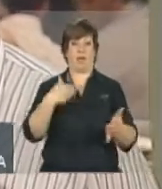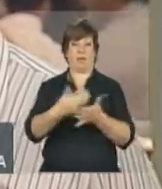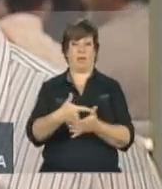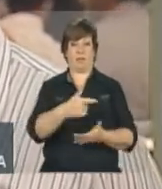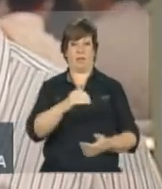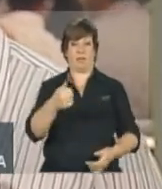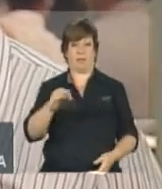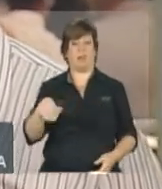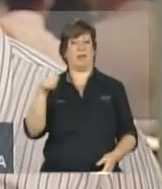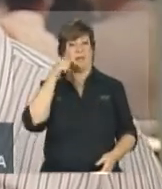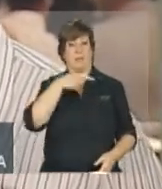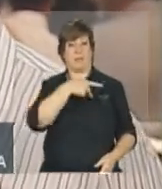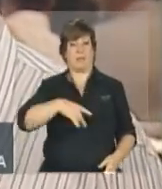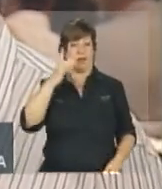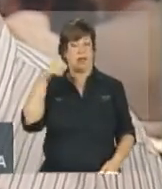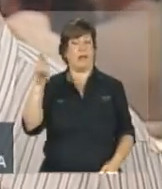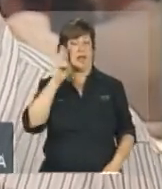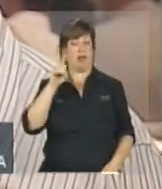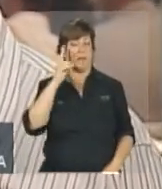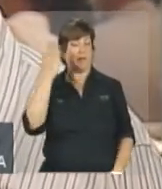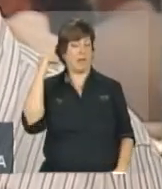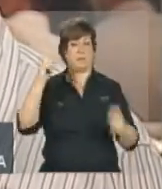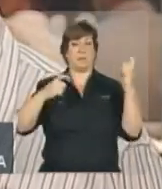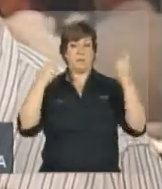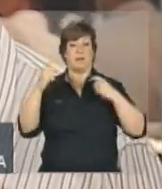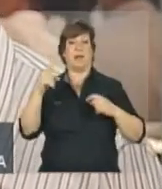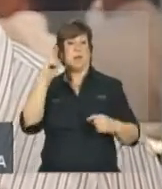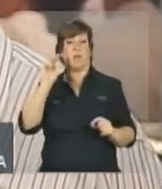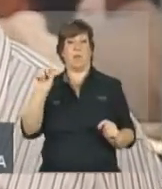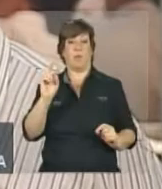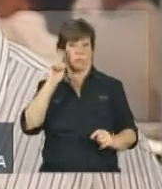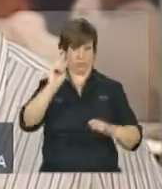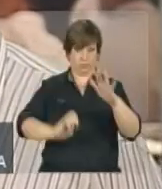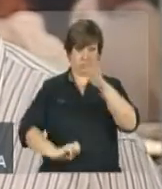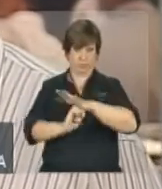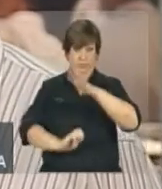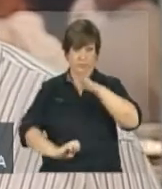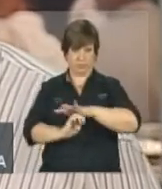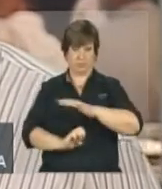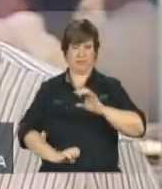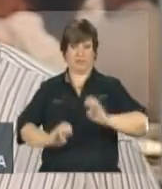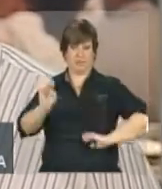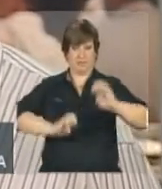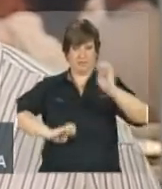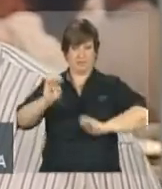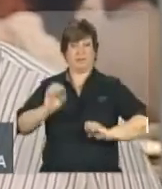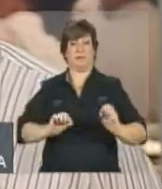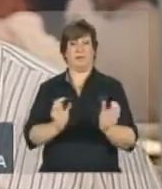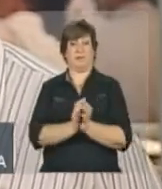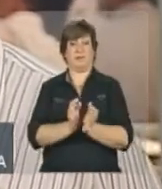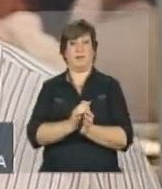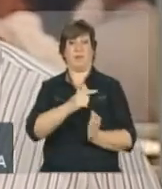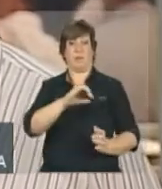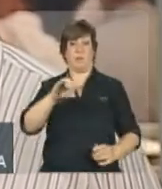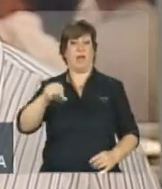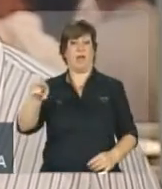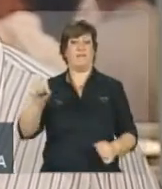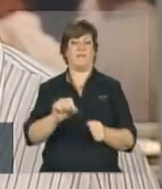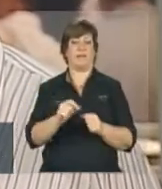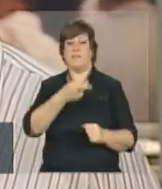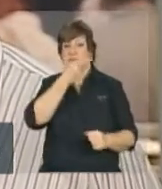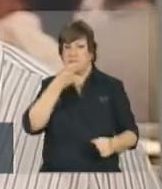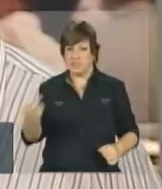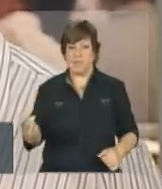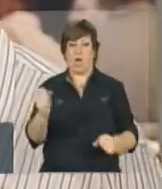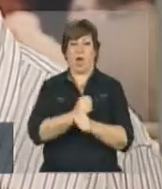2010. A presidenta lembrou aqui com os empresários que ela, em 2009, fez a visita às obras